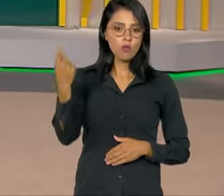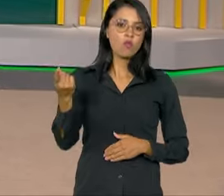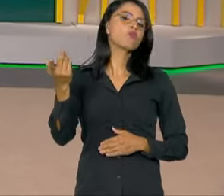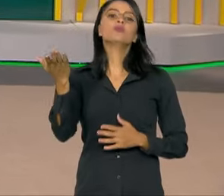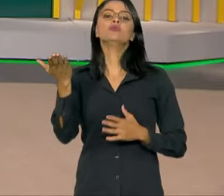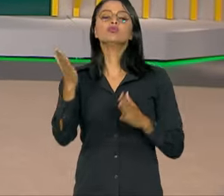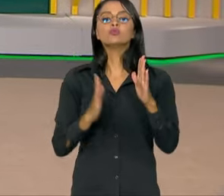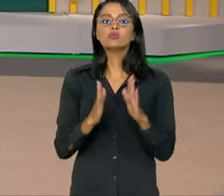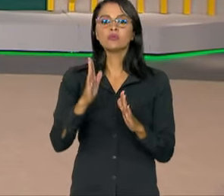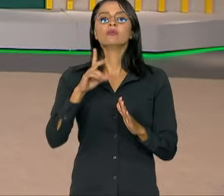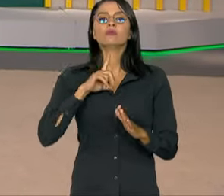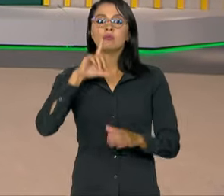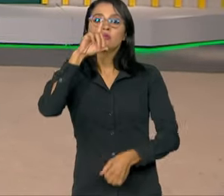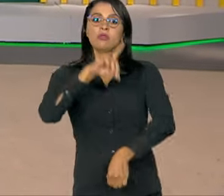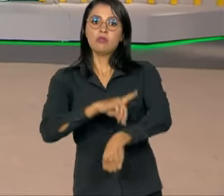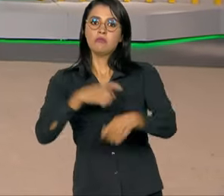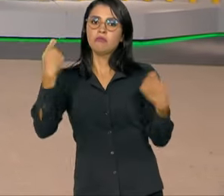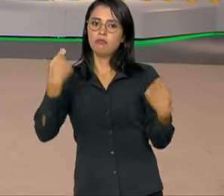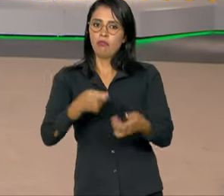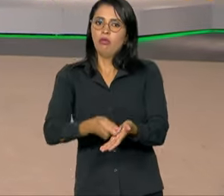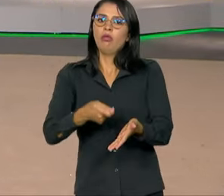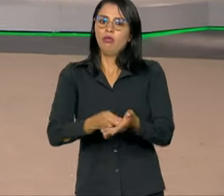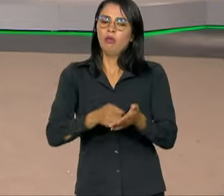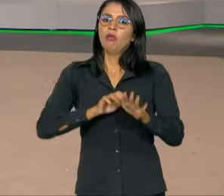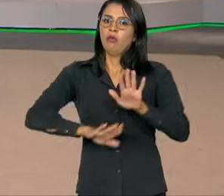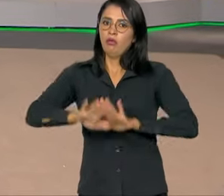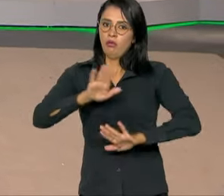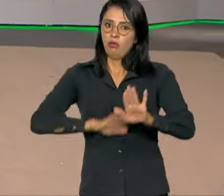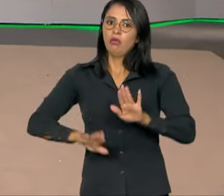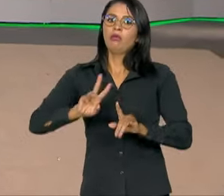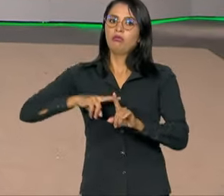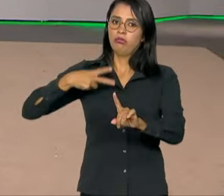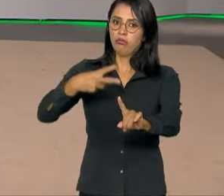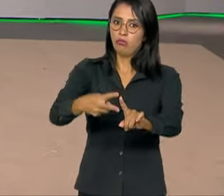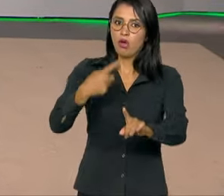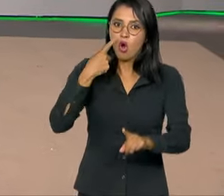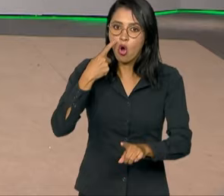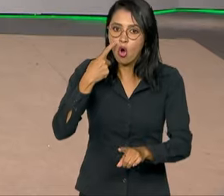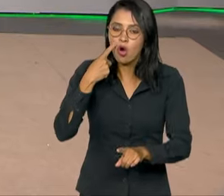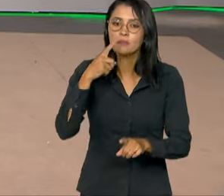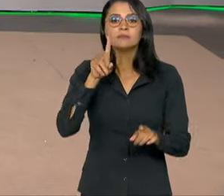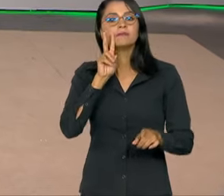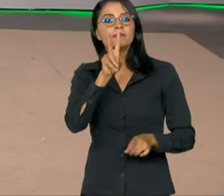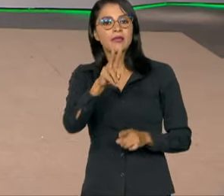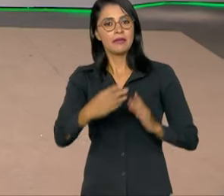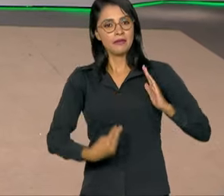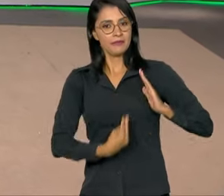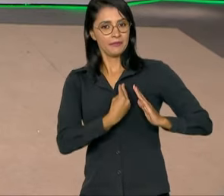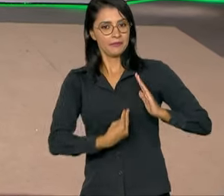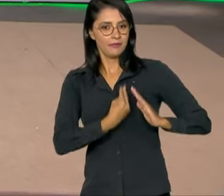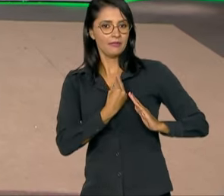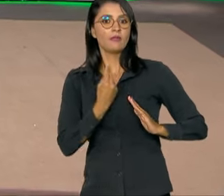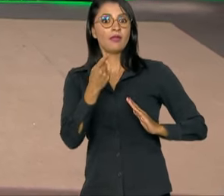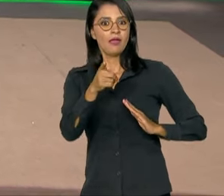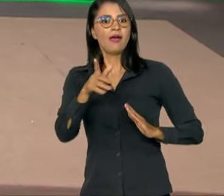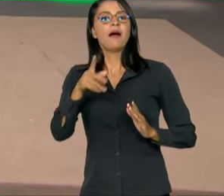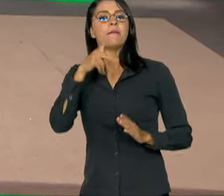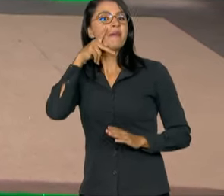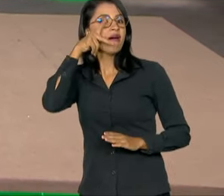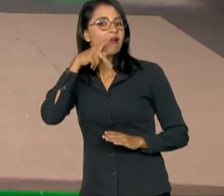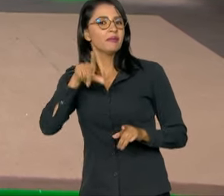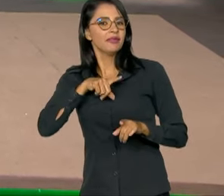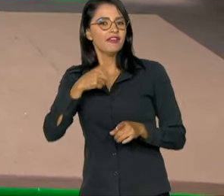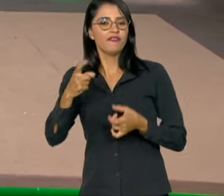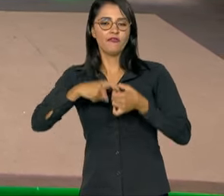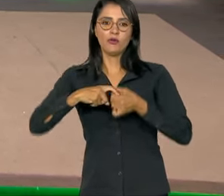bloco, dengue exige cuidados redobrados da população. E você confere também, Minha Casa, Minha Vida chega à Paraíba. A